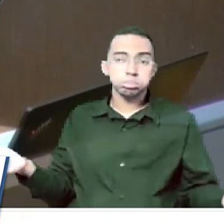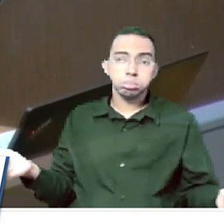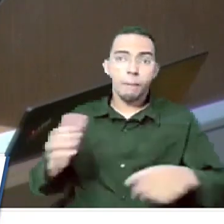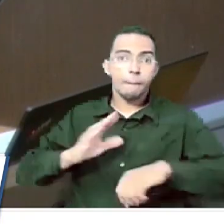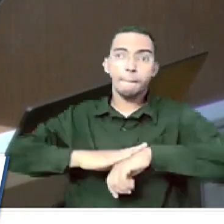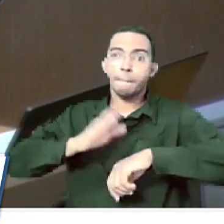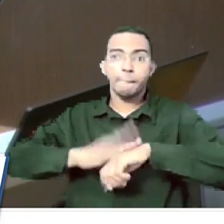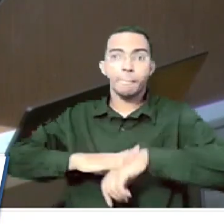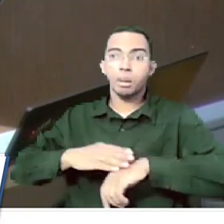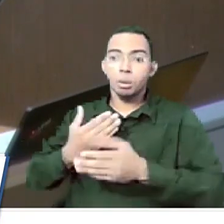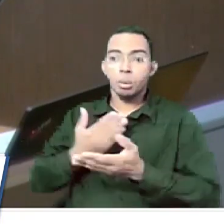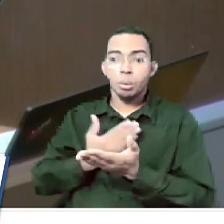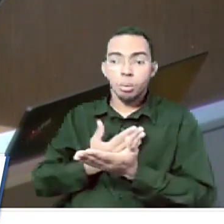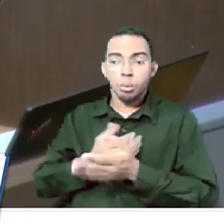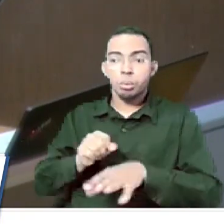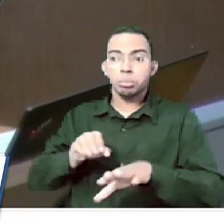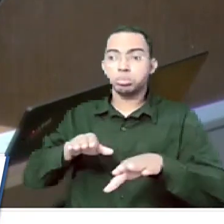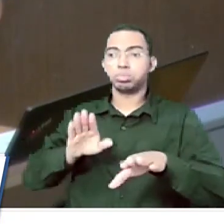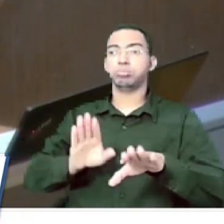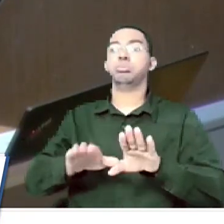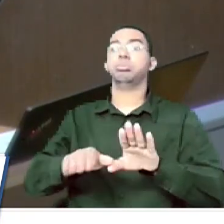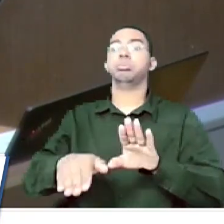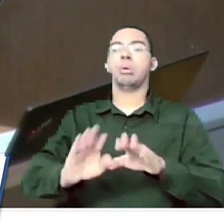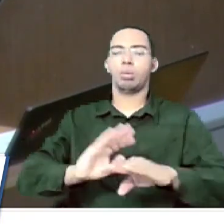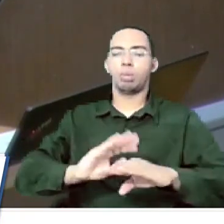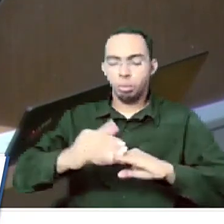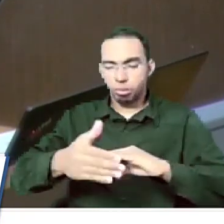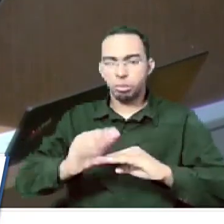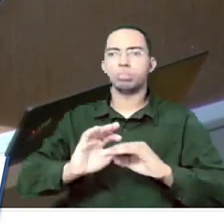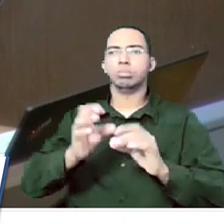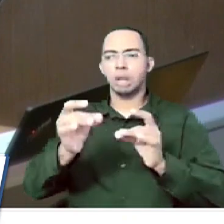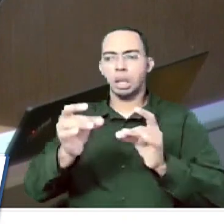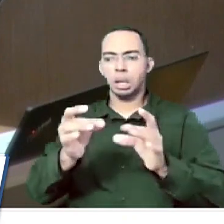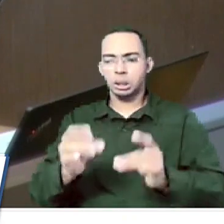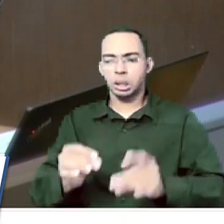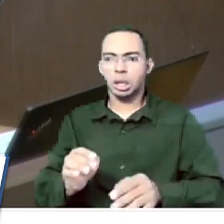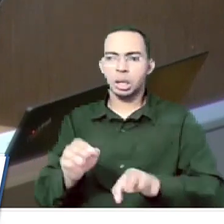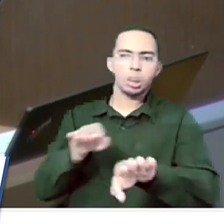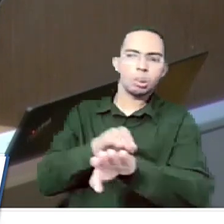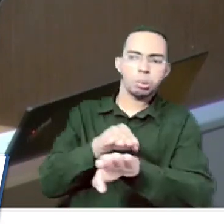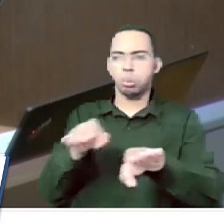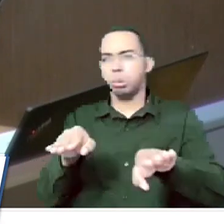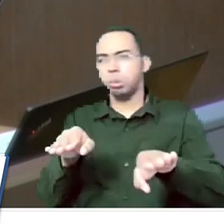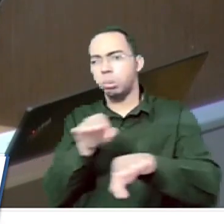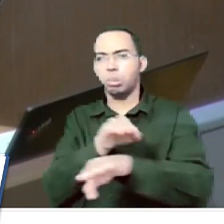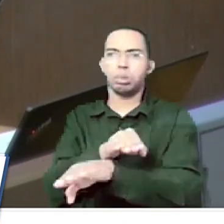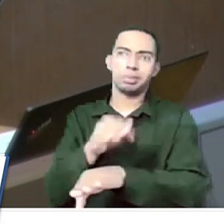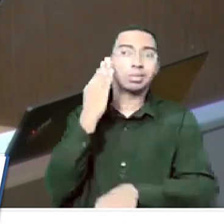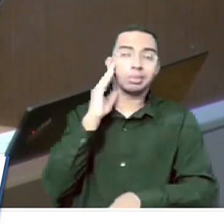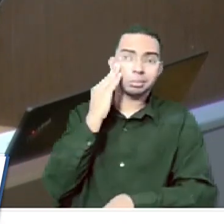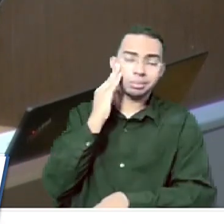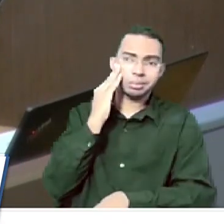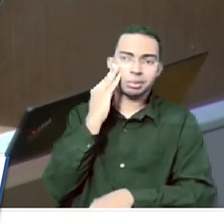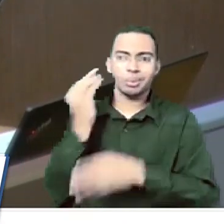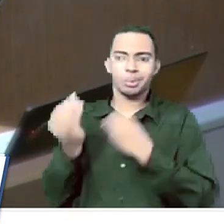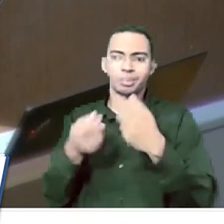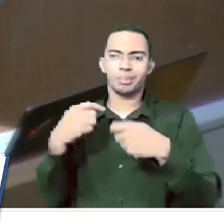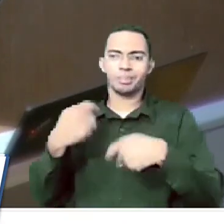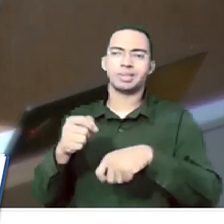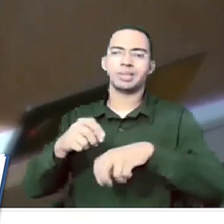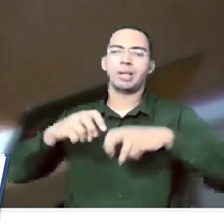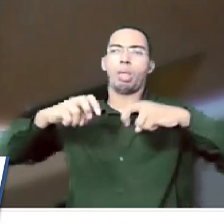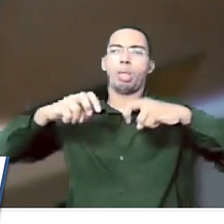começa a pegar embalo, é lombada, é isso, é aquilo, é carro na frente, entendeu? Como se precisa sentar